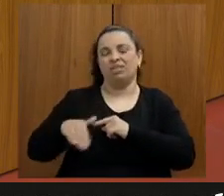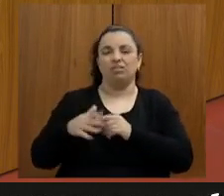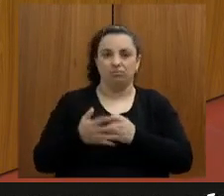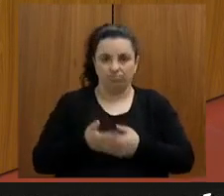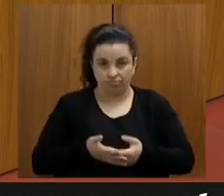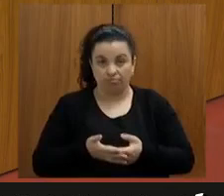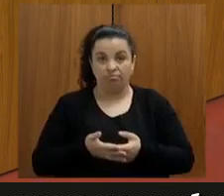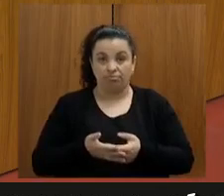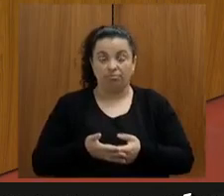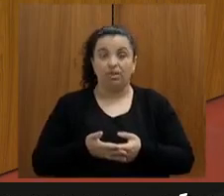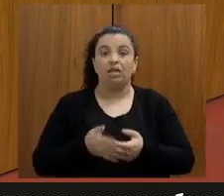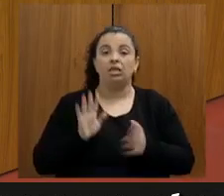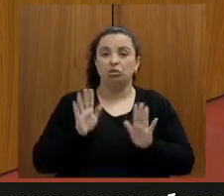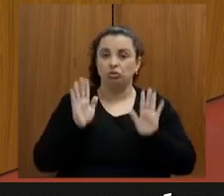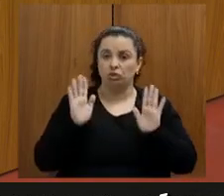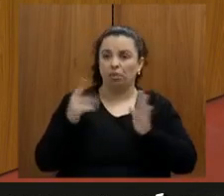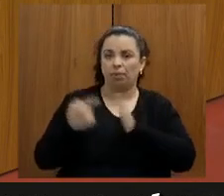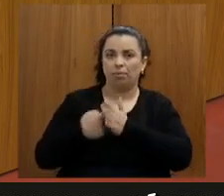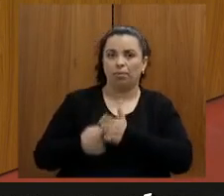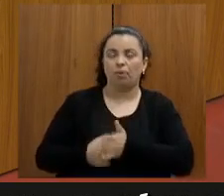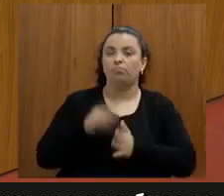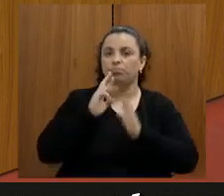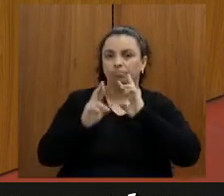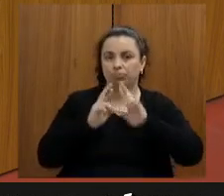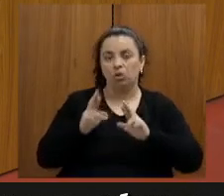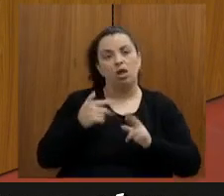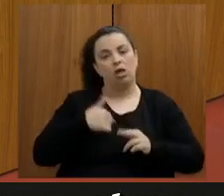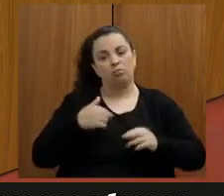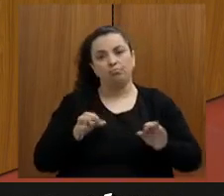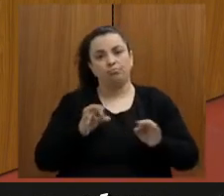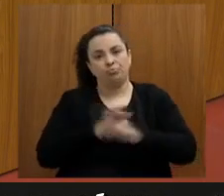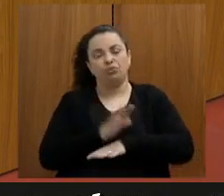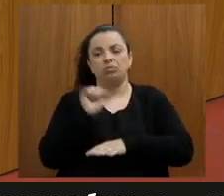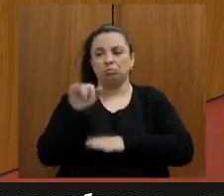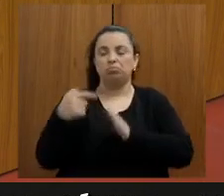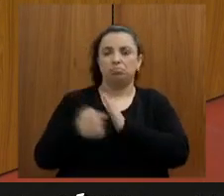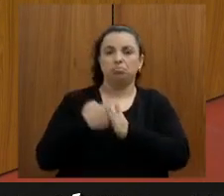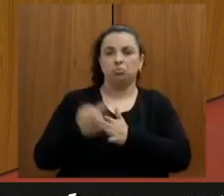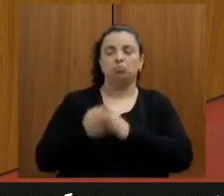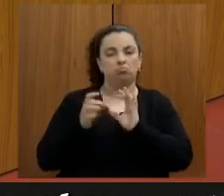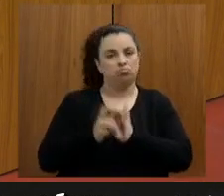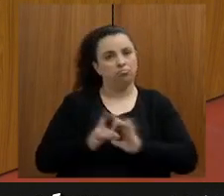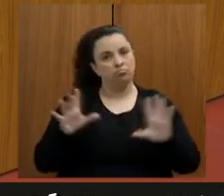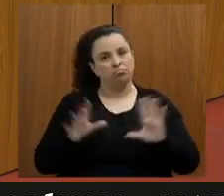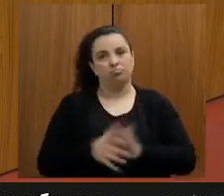alcancei aqui todas as perguntas continua aqui à disposição